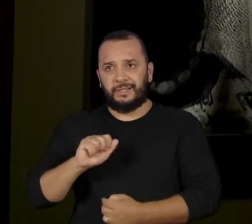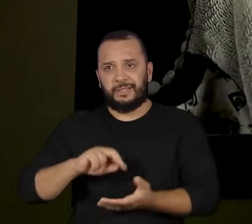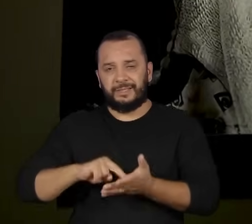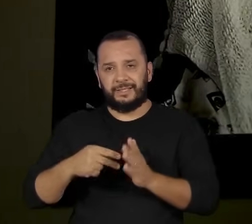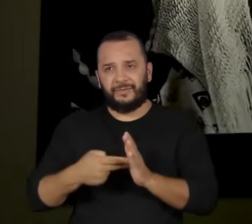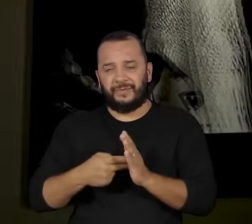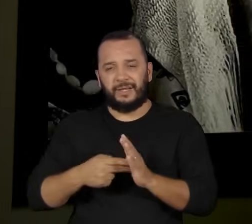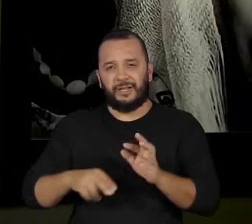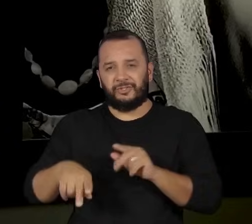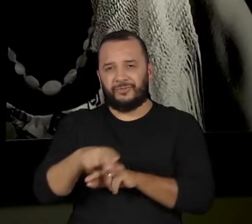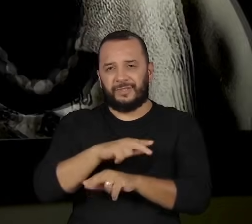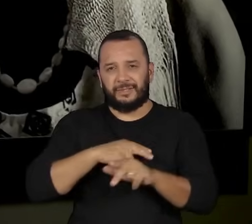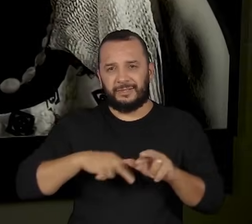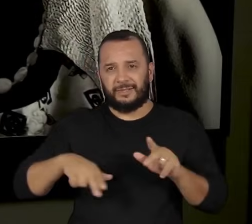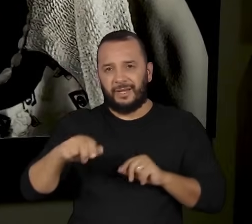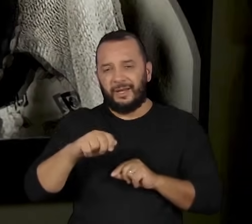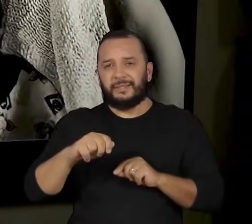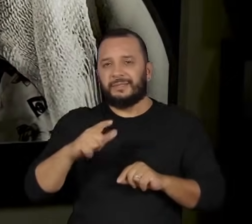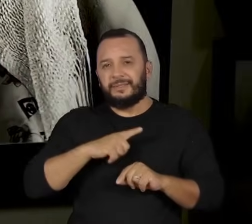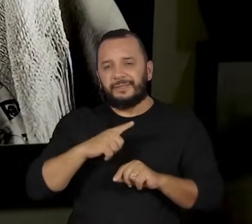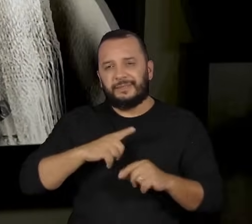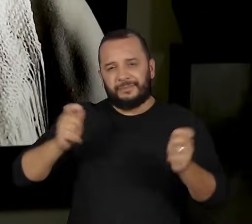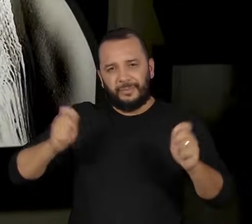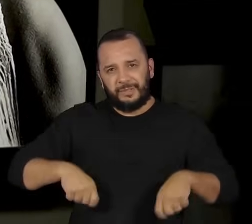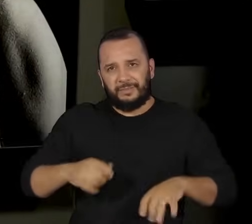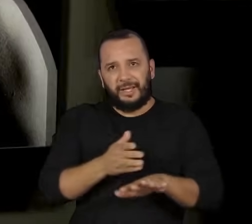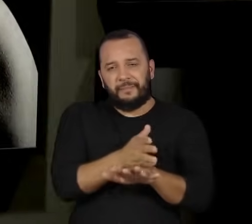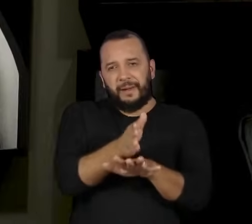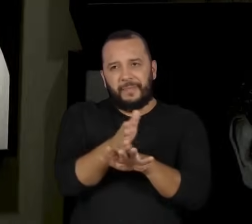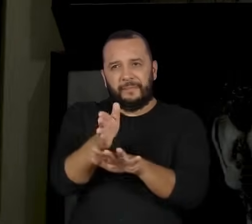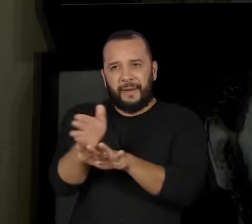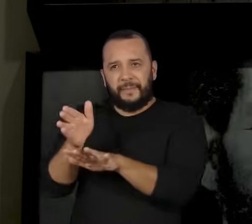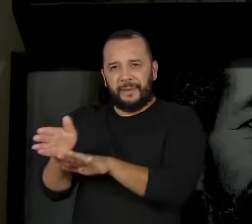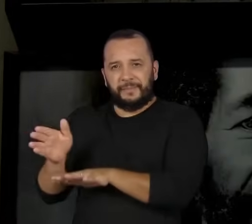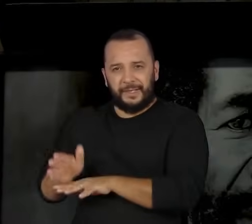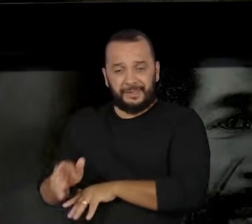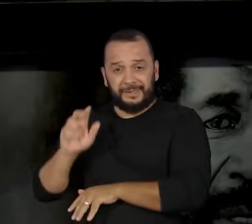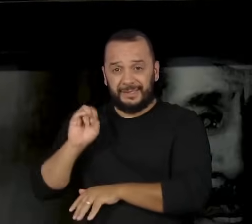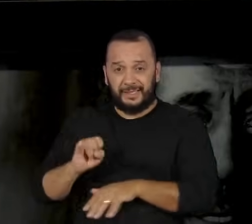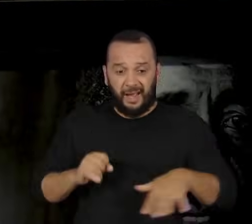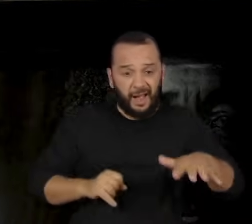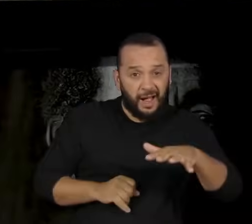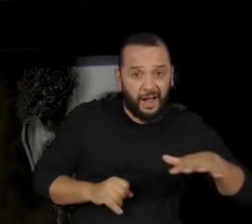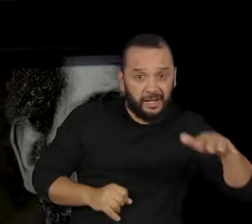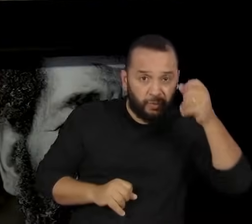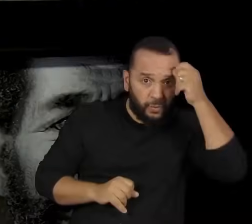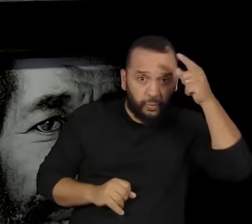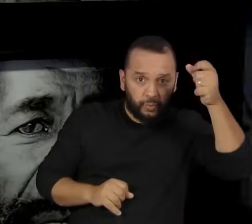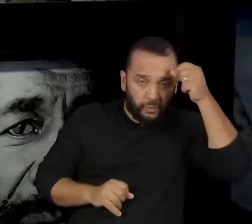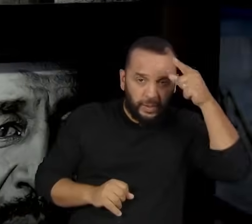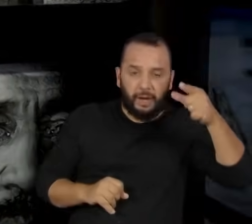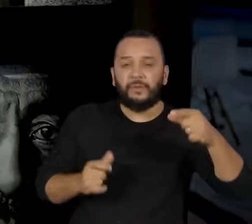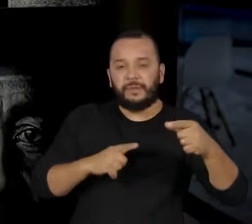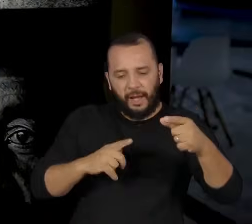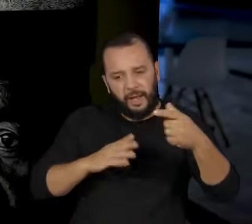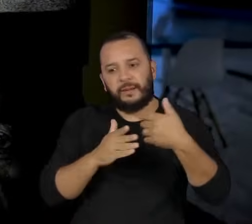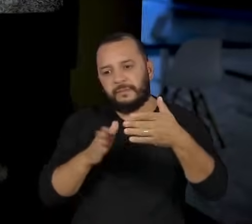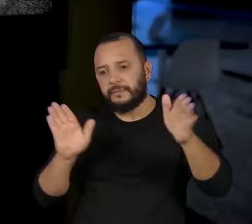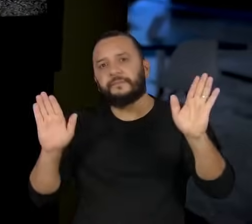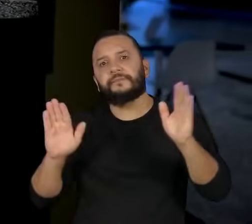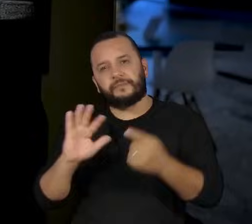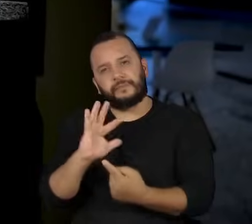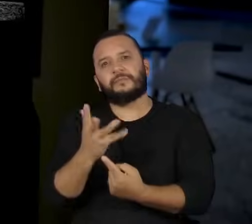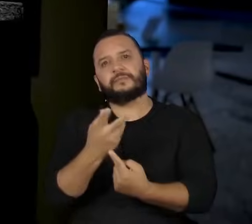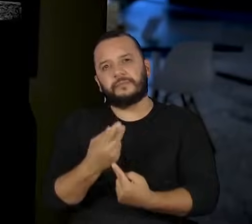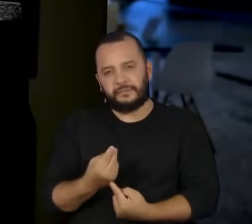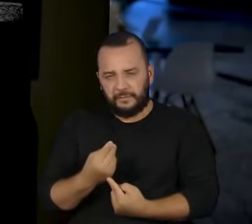pluralidade. Então, quando espaços culturais importantes recebem e promovem a